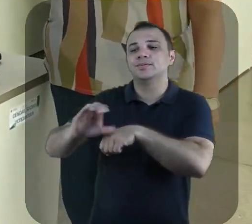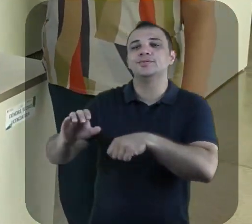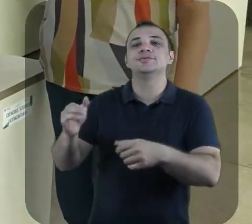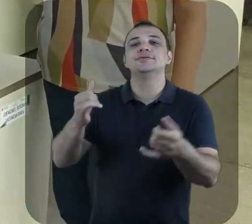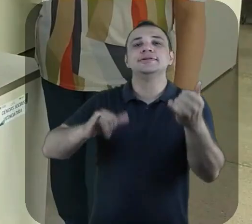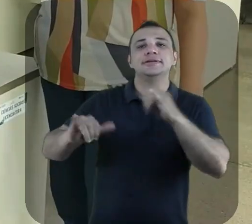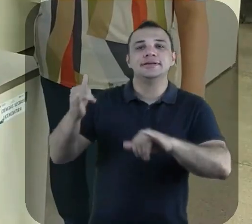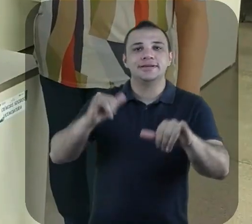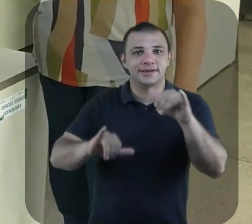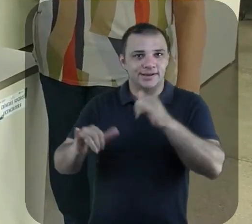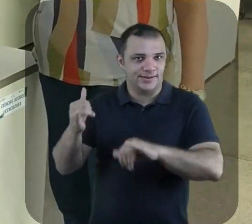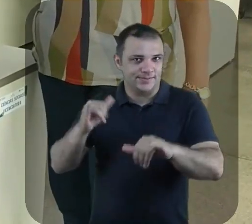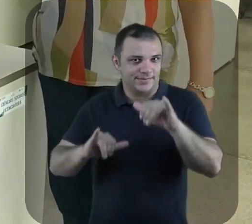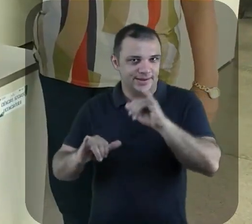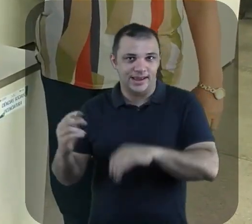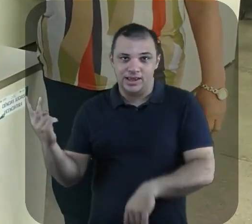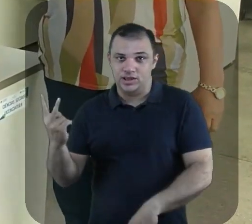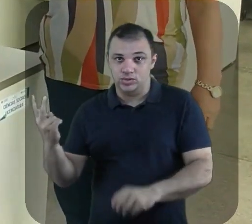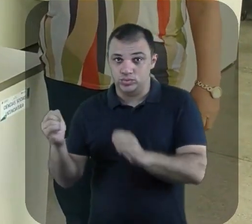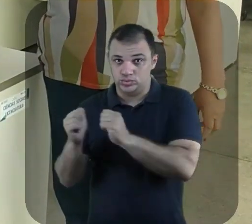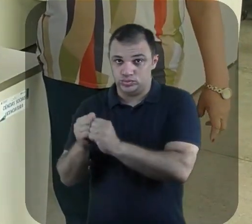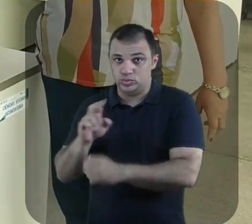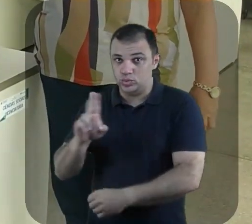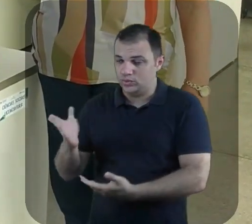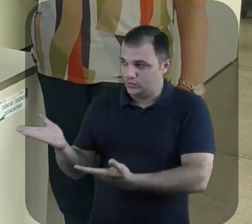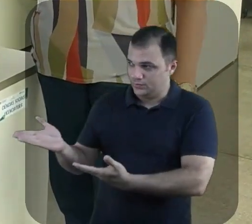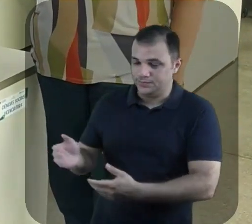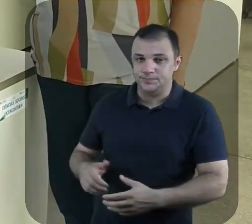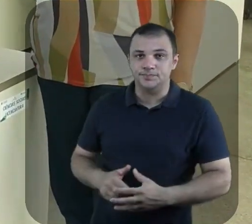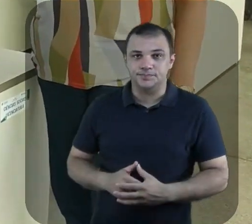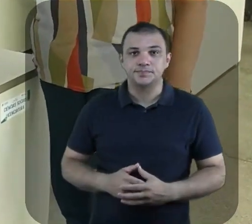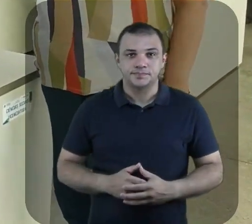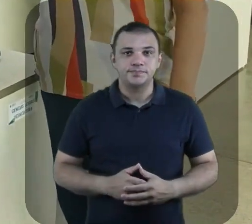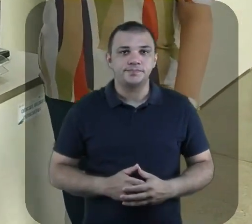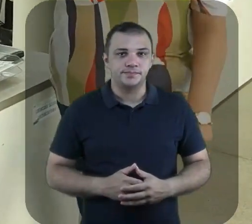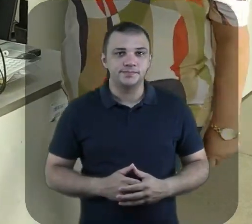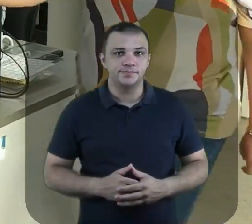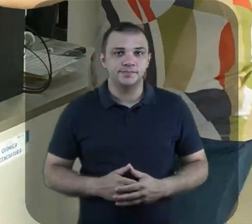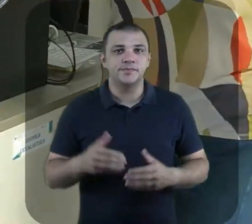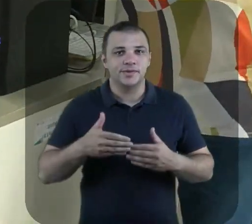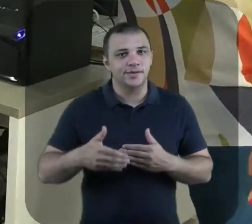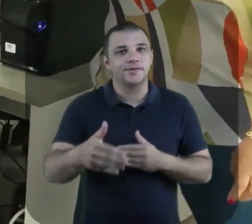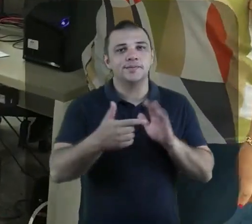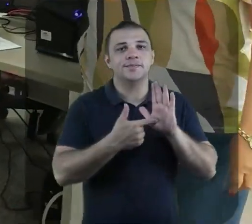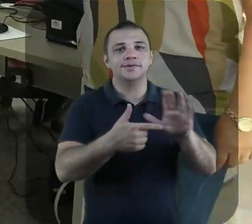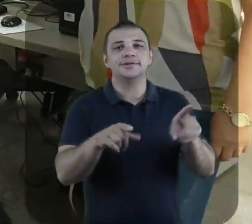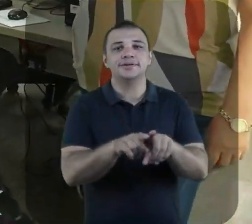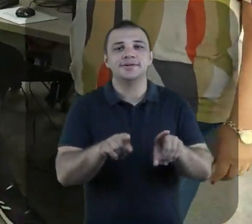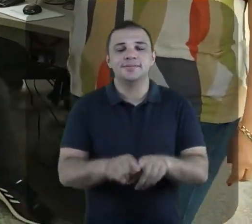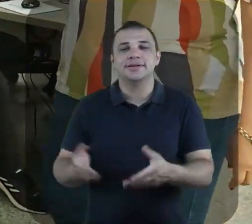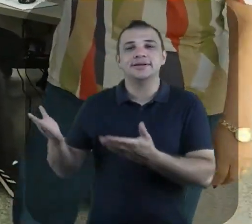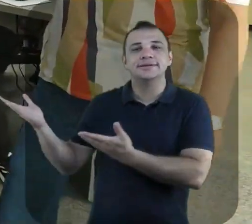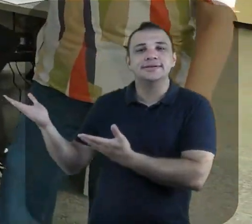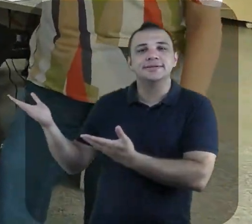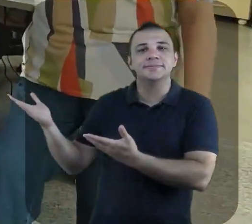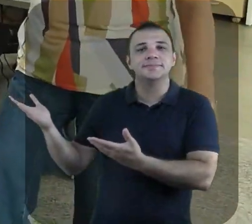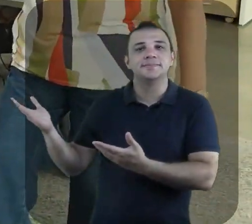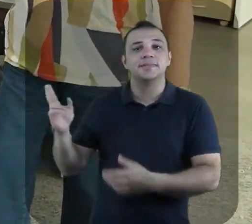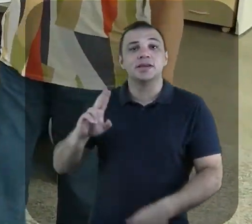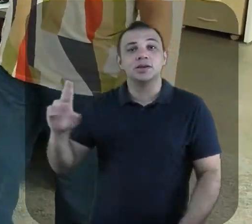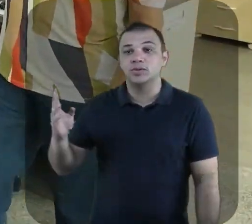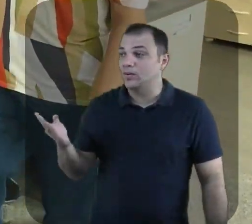Química, também trabalhando com Joyce, fazem parte da equipe de Química. E vamos apresentando